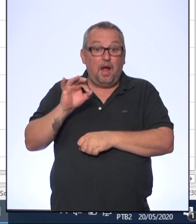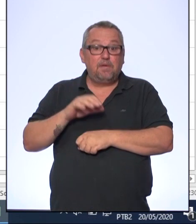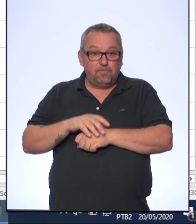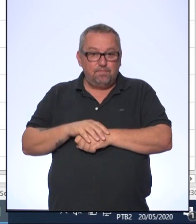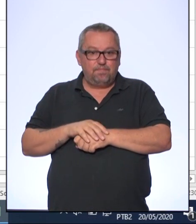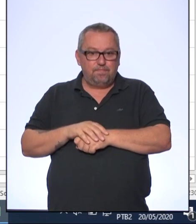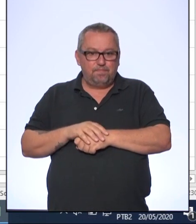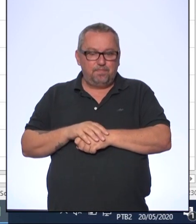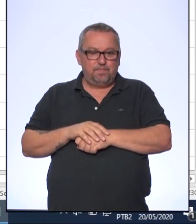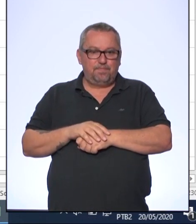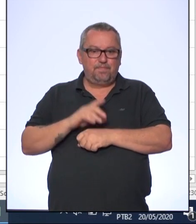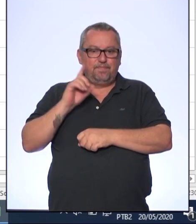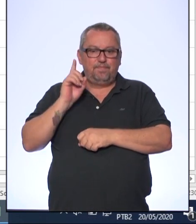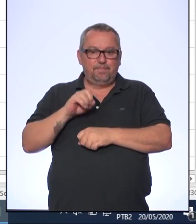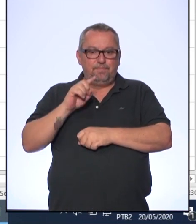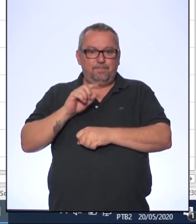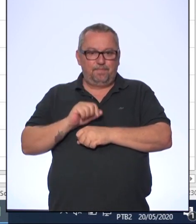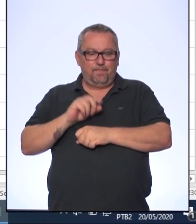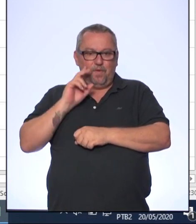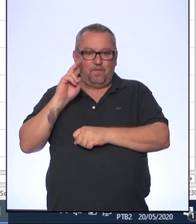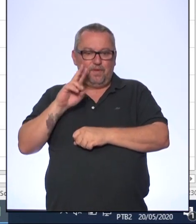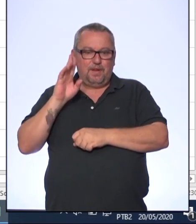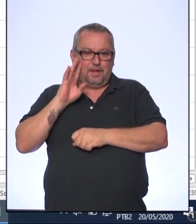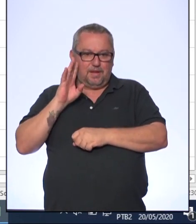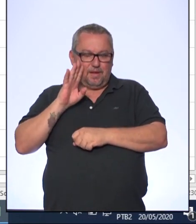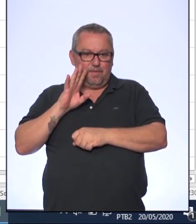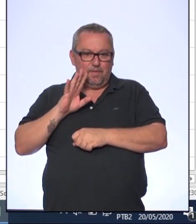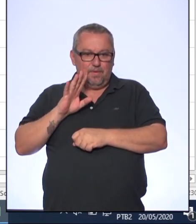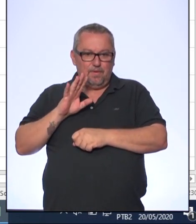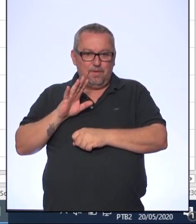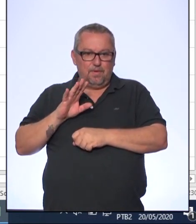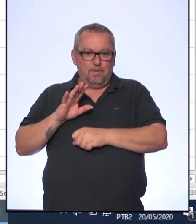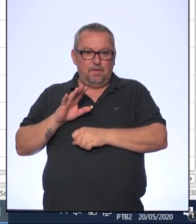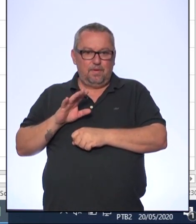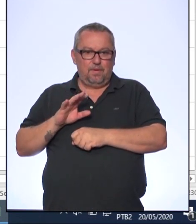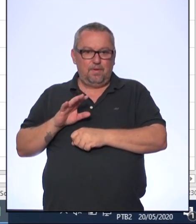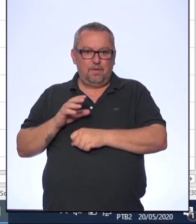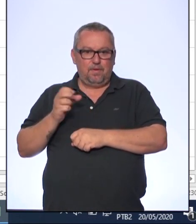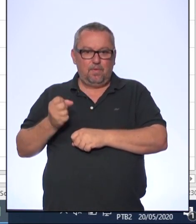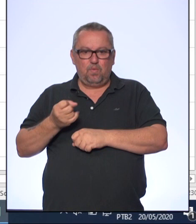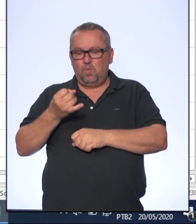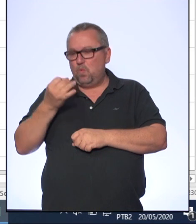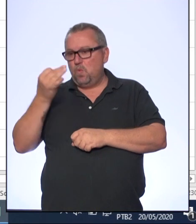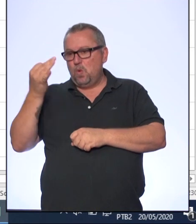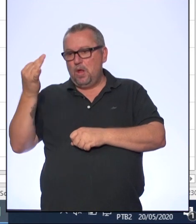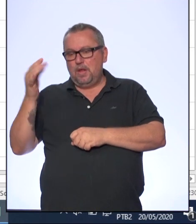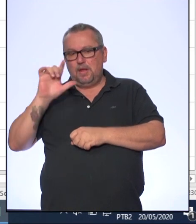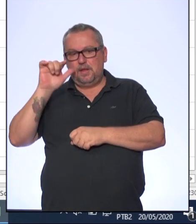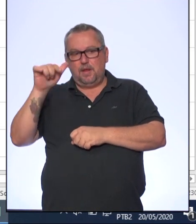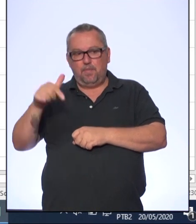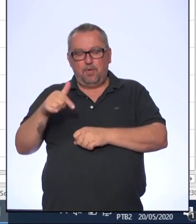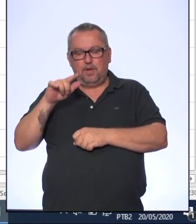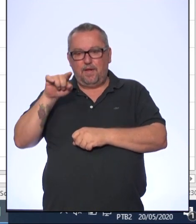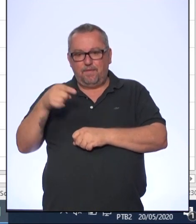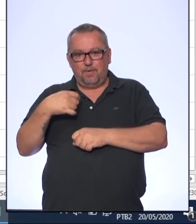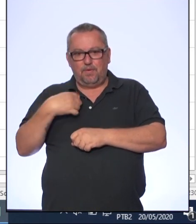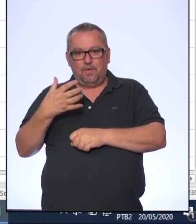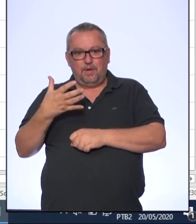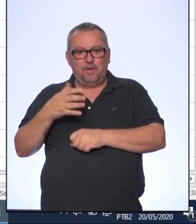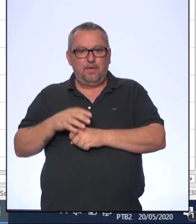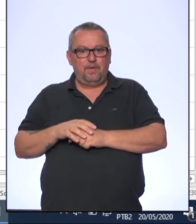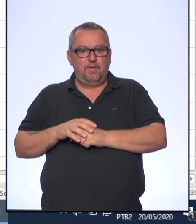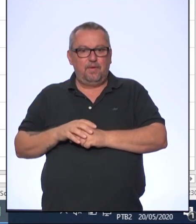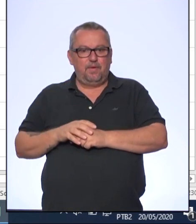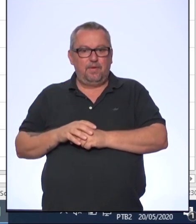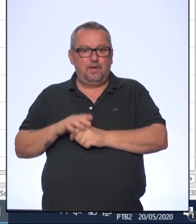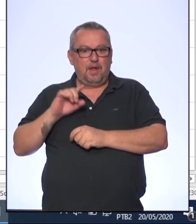Beleza, achei a porcentagem. Olha que legal, eu posso colocar quantas casas depois da vírgula que eu quiser.